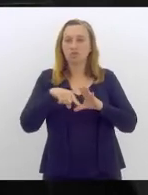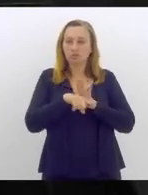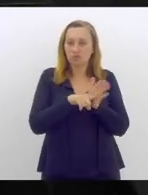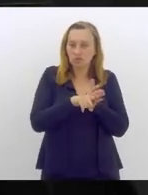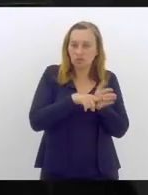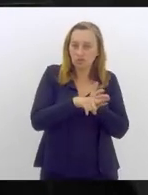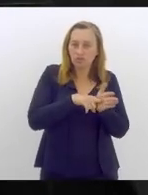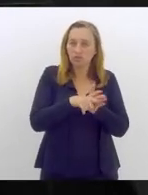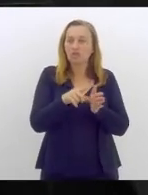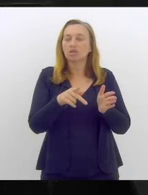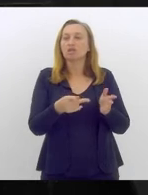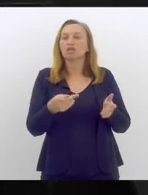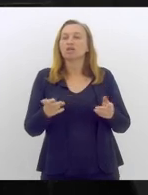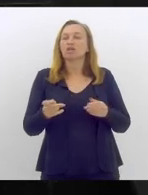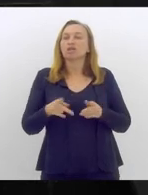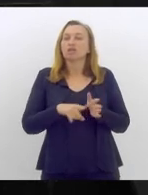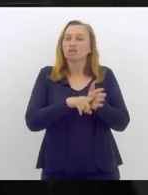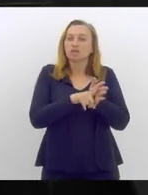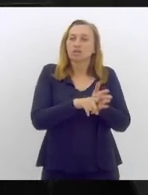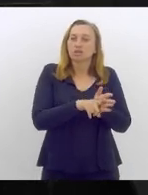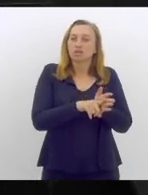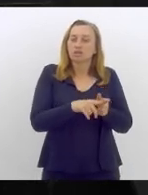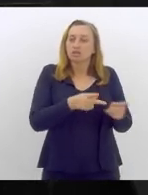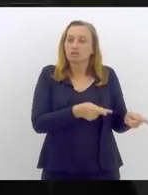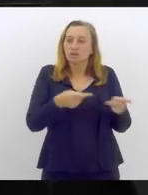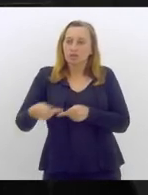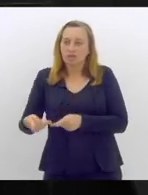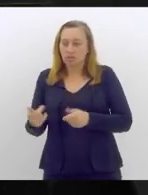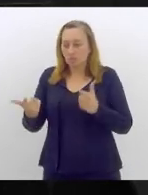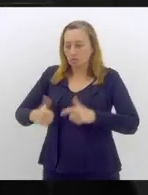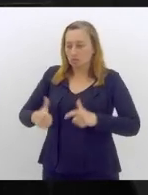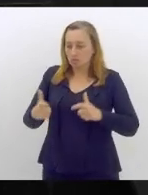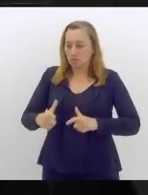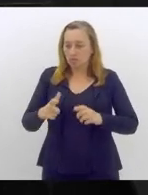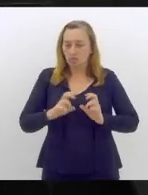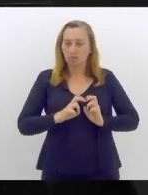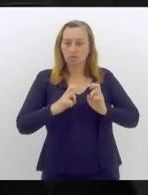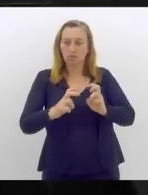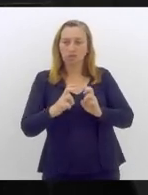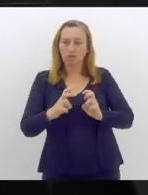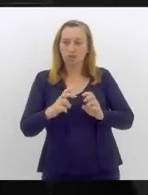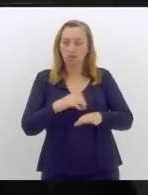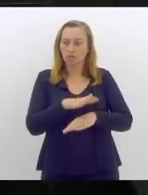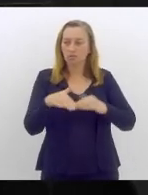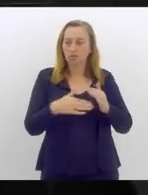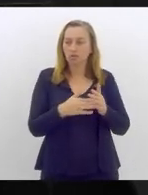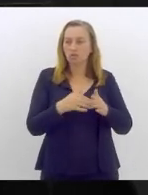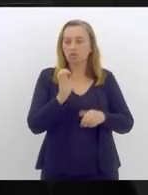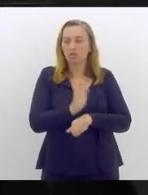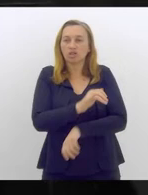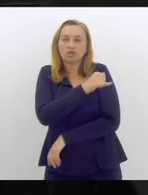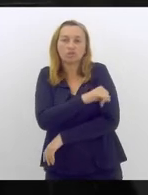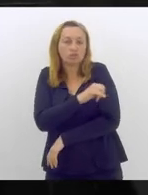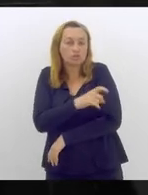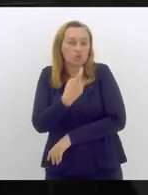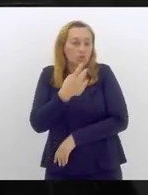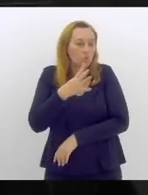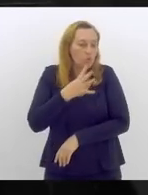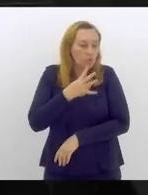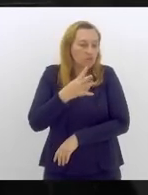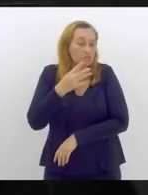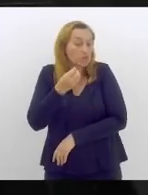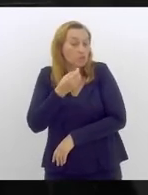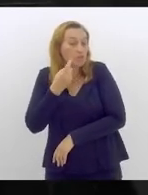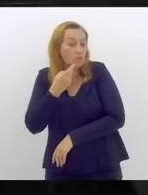de visitas técnicas de inspeção dos ramais andamos de trem por todo o estado do Rio de Janeiro conhecemos de perto da realidade do povo do Estado inclusive